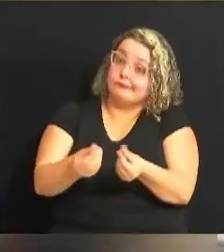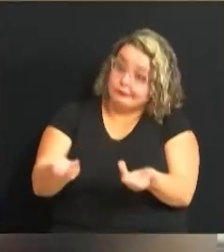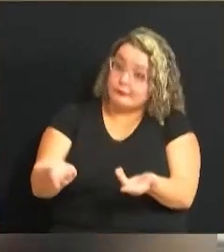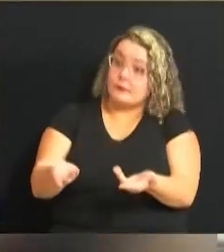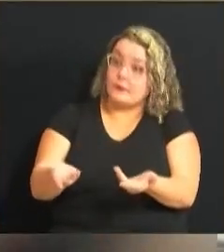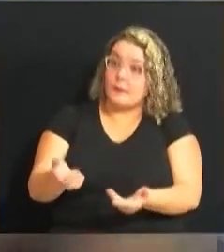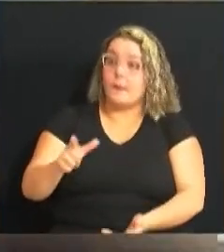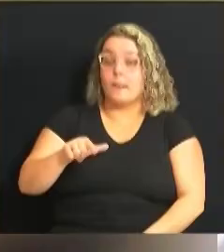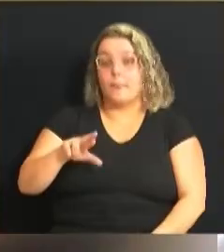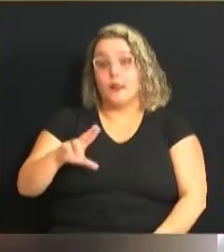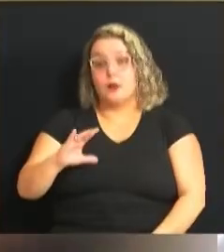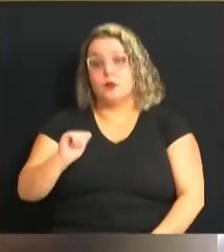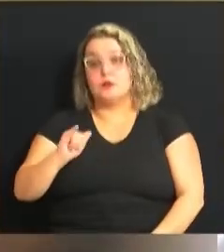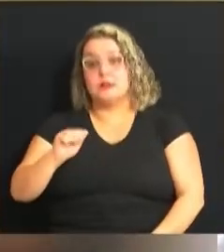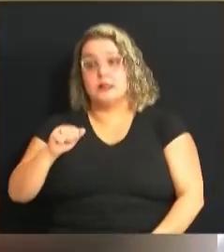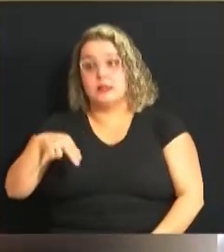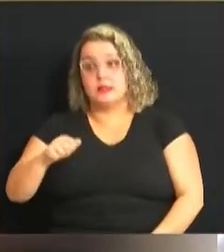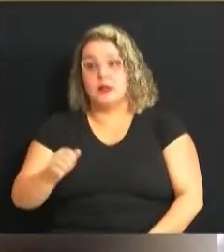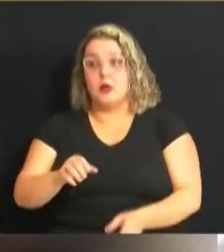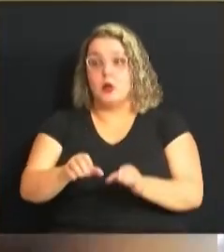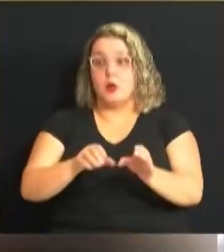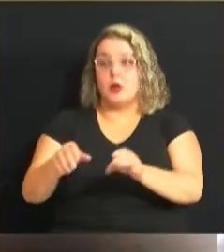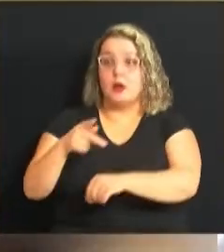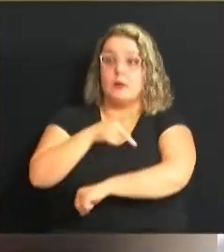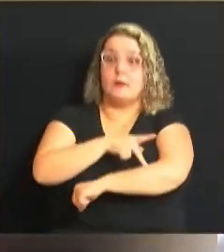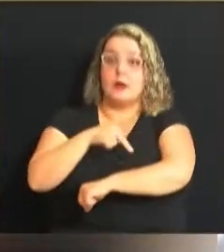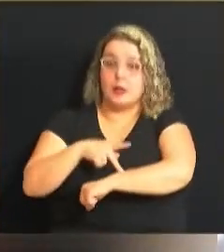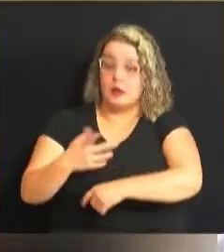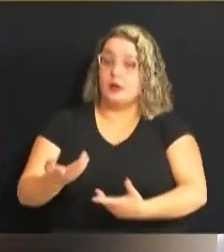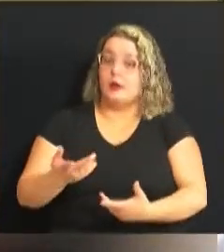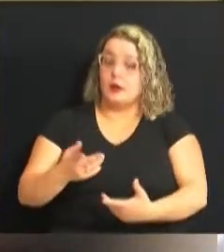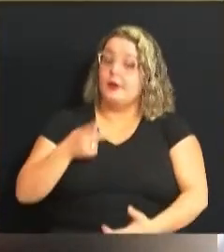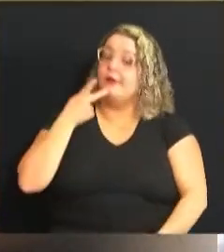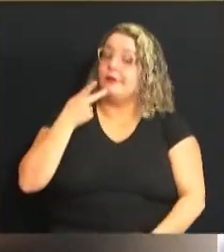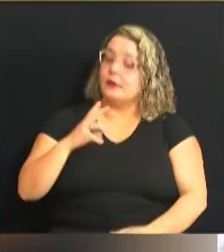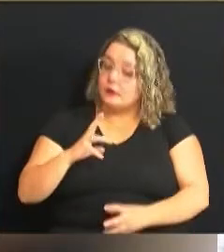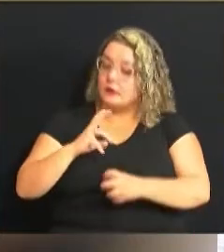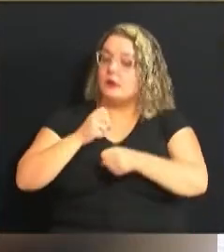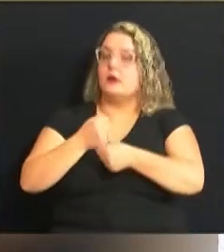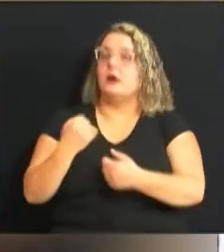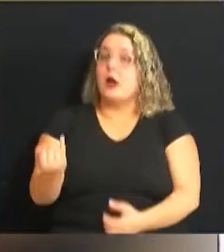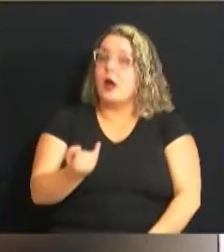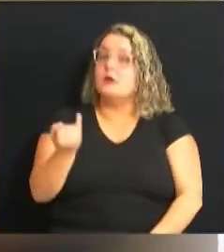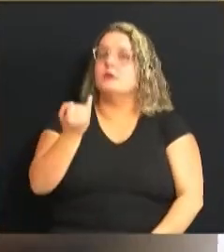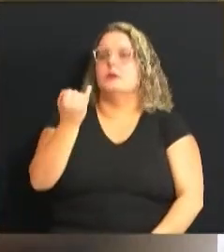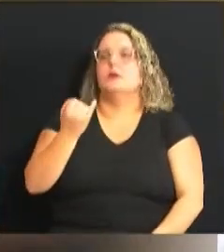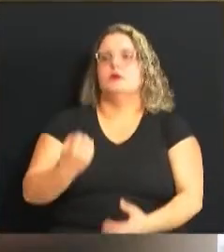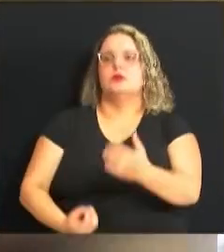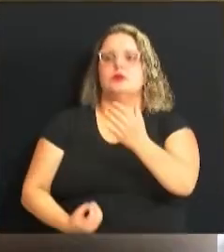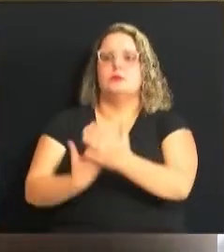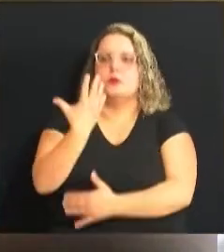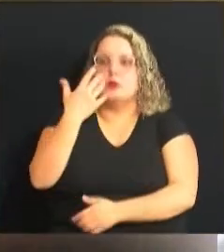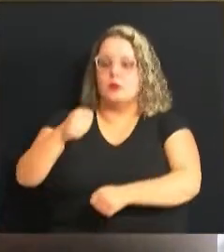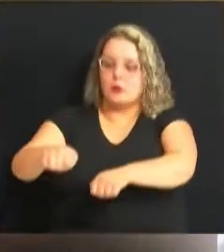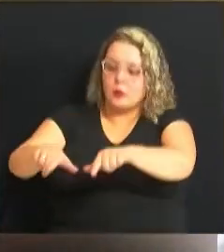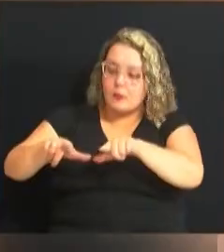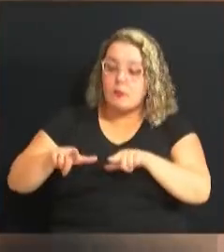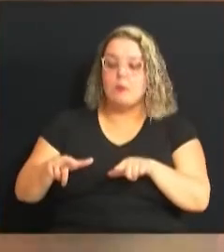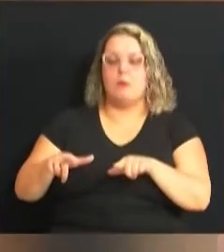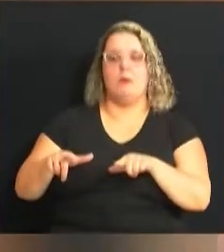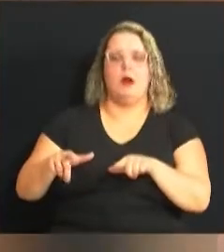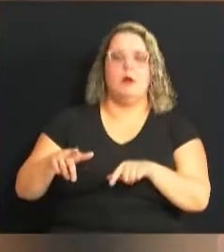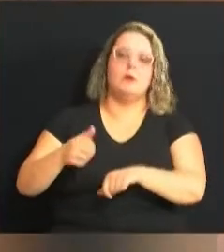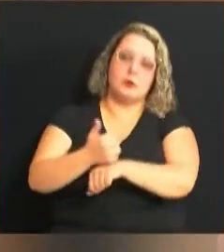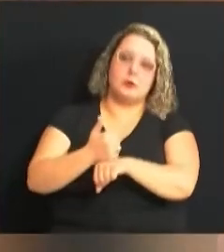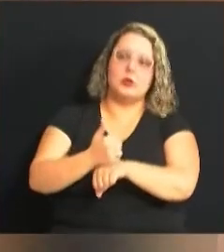profissionais qualificados. E Luciana Reis, coordenadora pedagógica, reforçou a importância de formar profissionais.